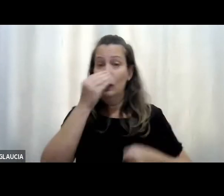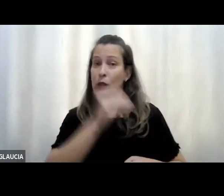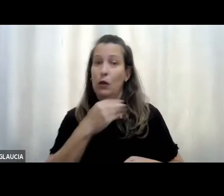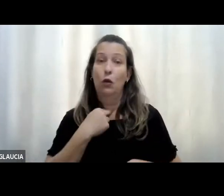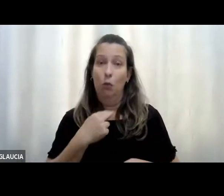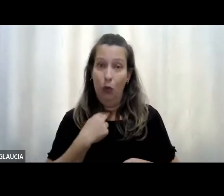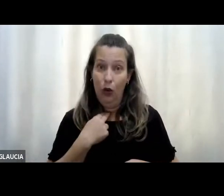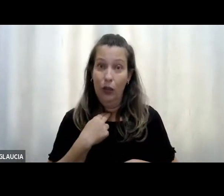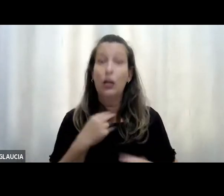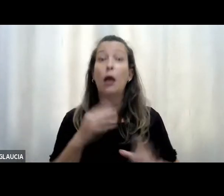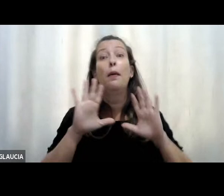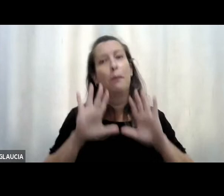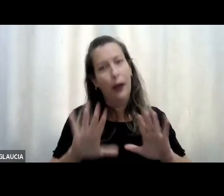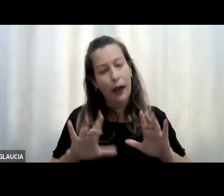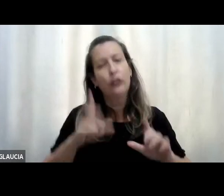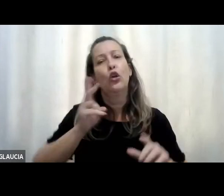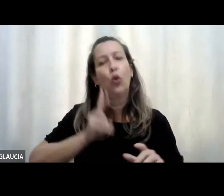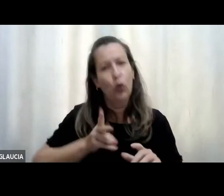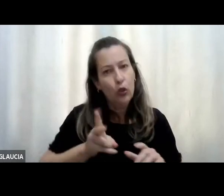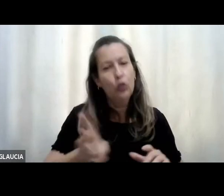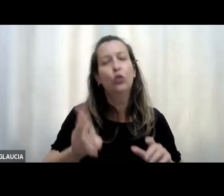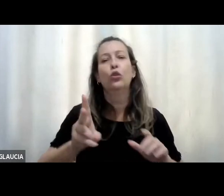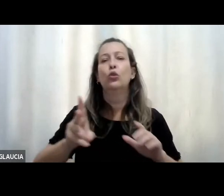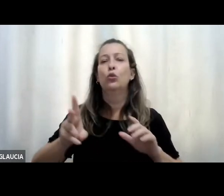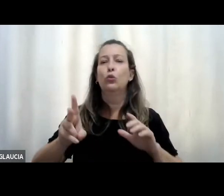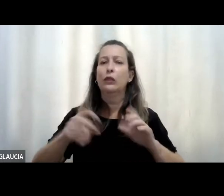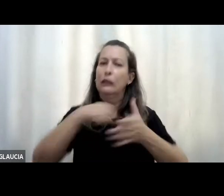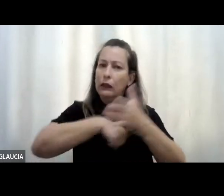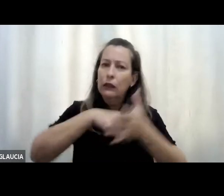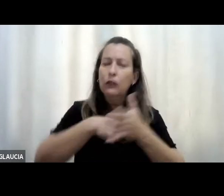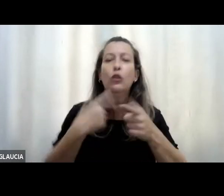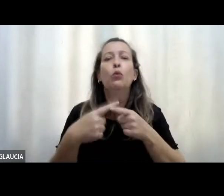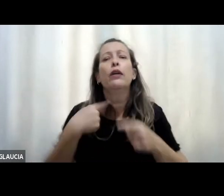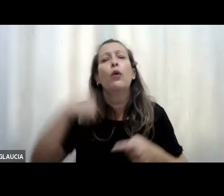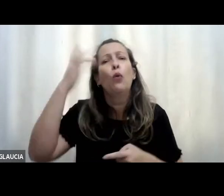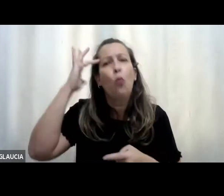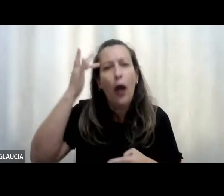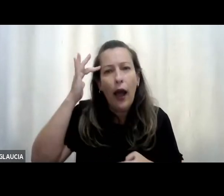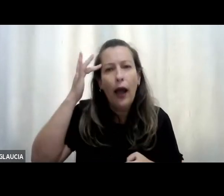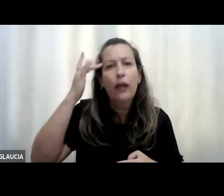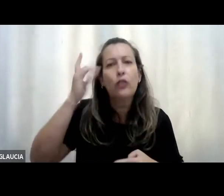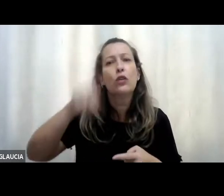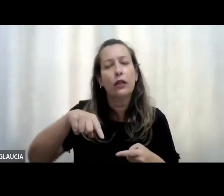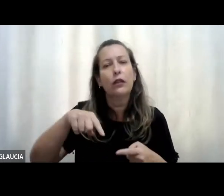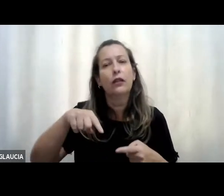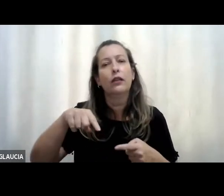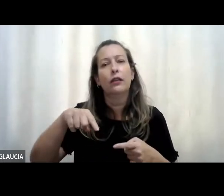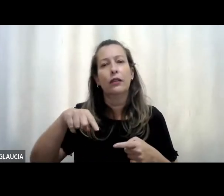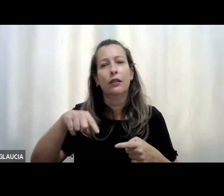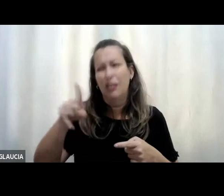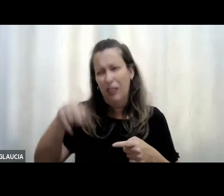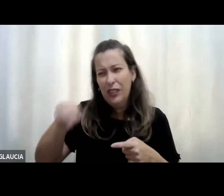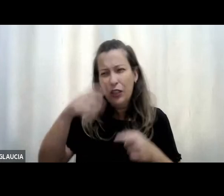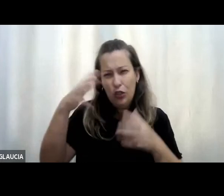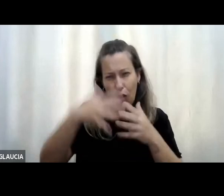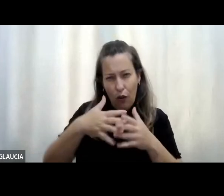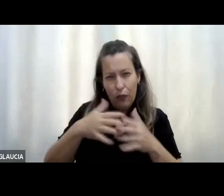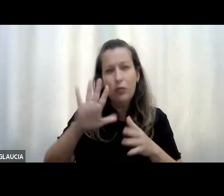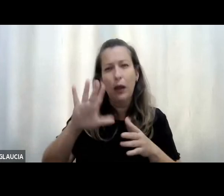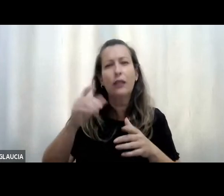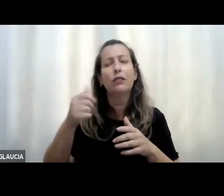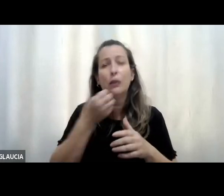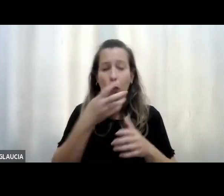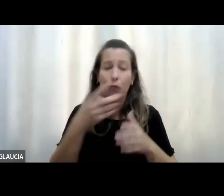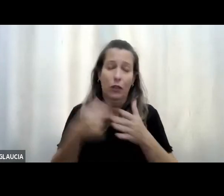dicotomia, né, que é, eu acho, o porquê, deve estar confuso para caramba, mas tudo bem, vai ter tempo vocês perguntam, que eu